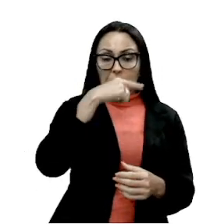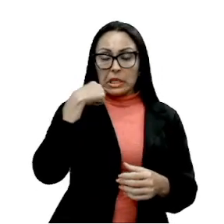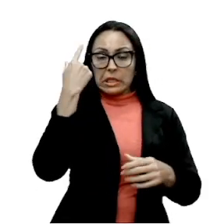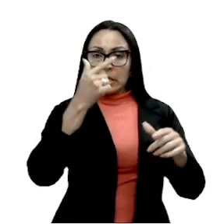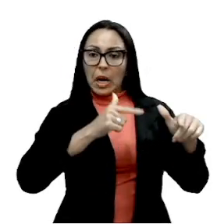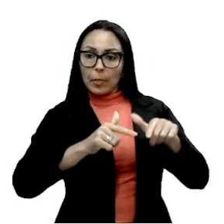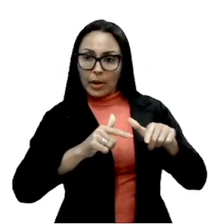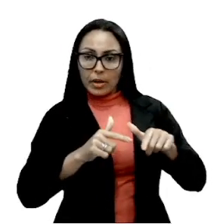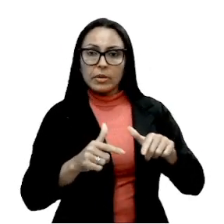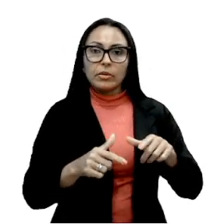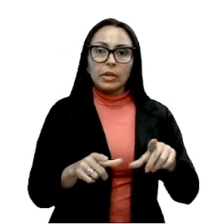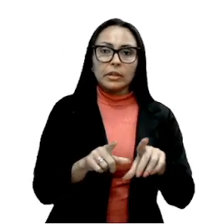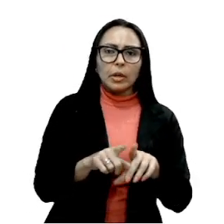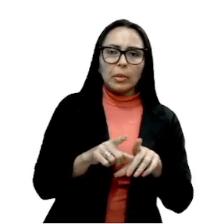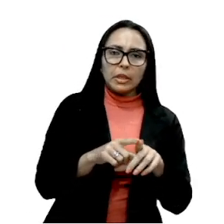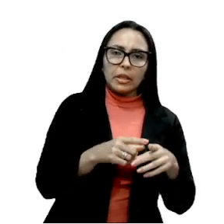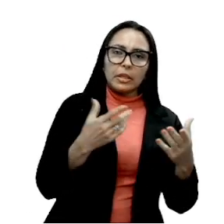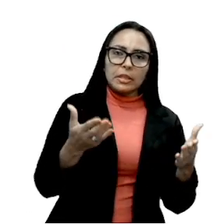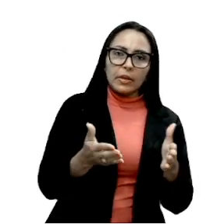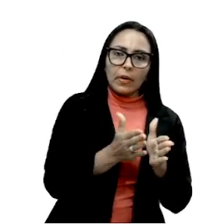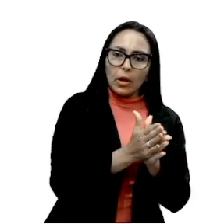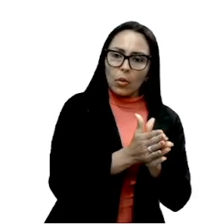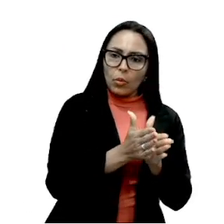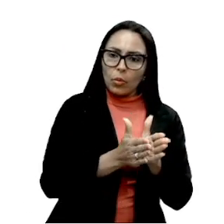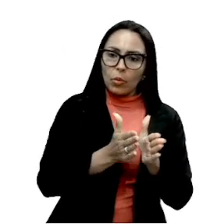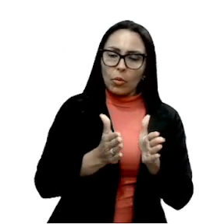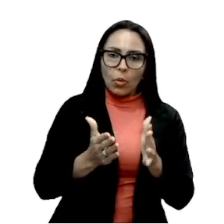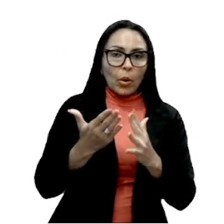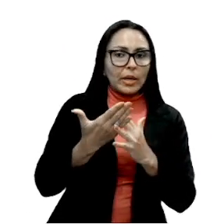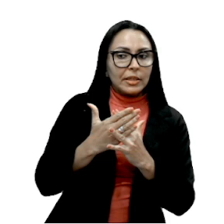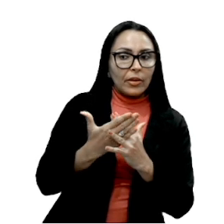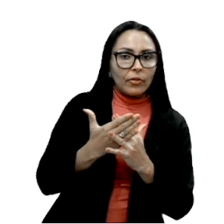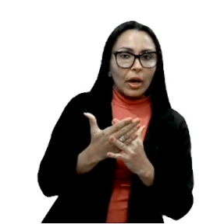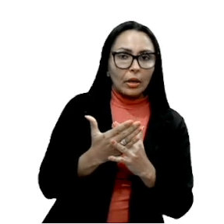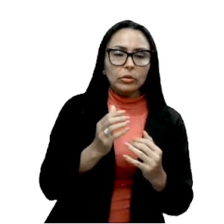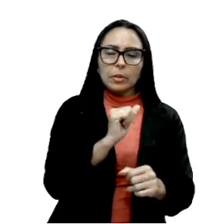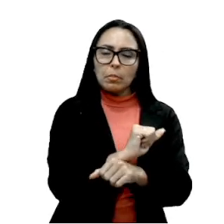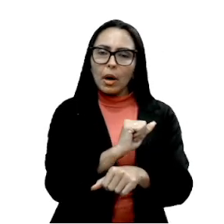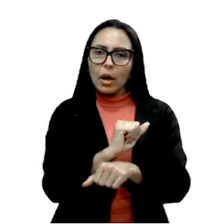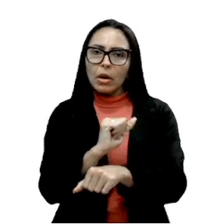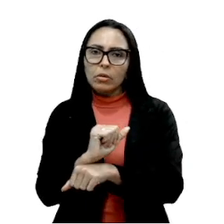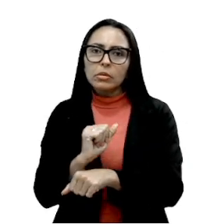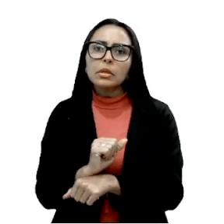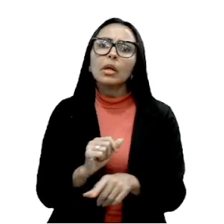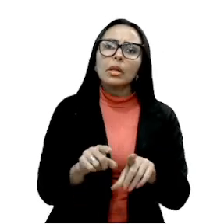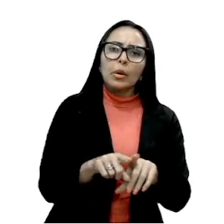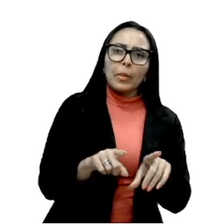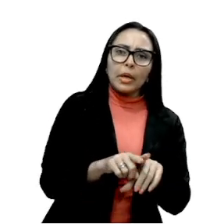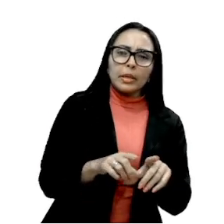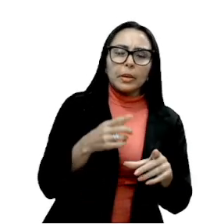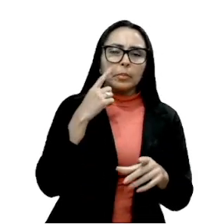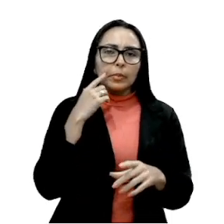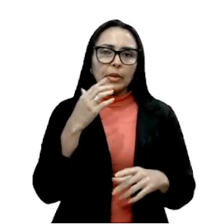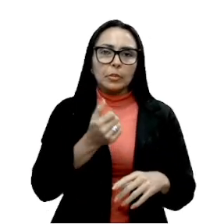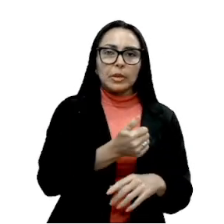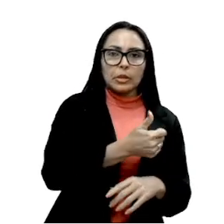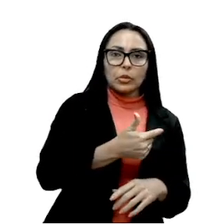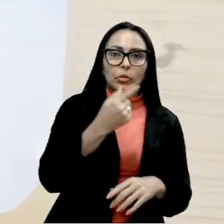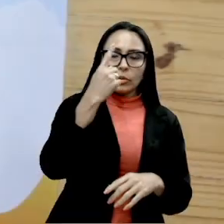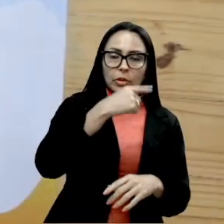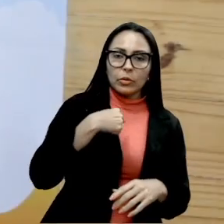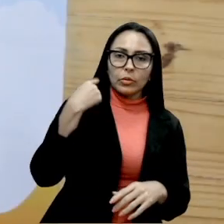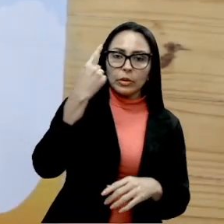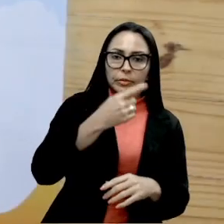respeitar também o intervalo de pausa. Depois que acaba a diária, tem uma interjornada de 12 horas. Quando a produção é muito